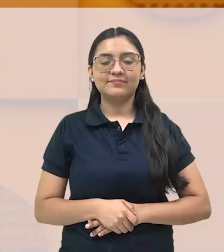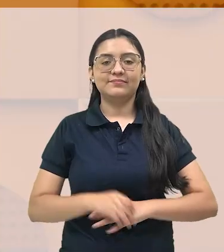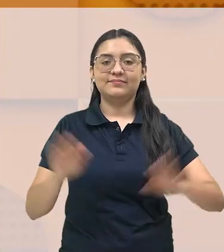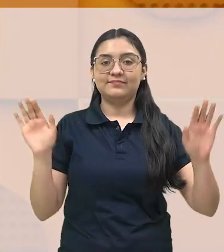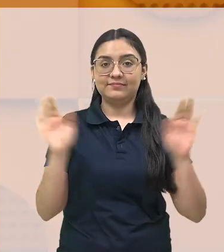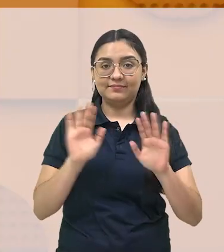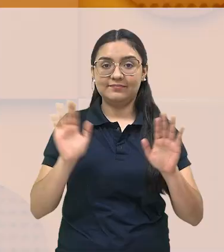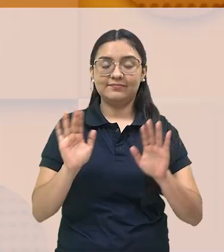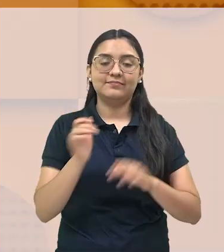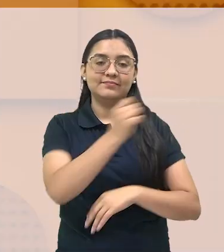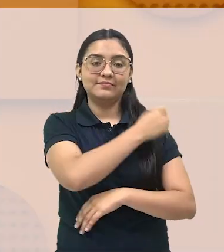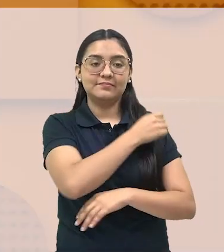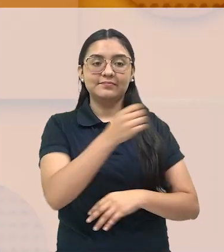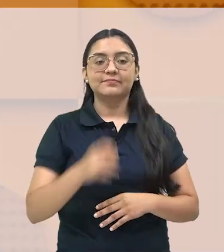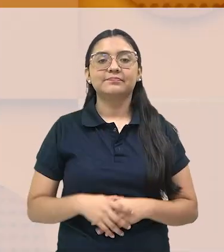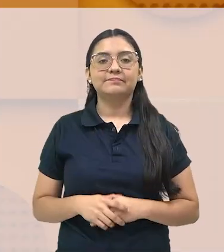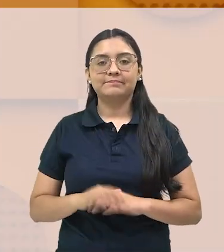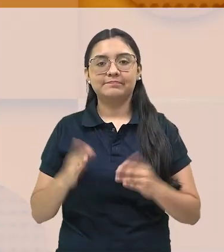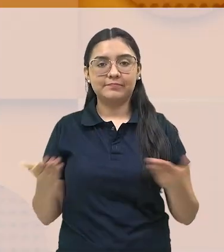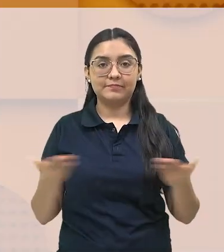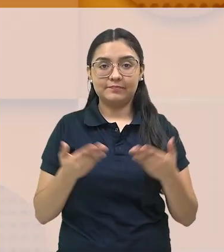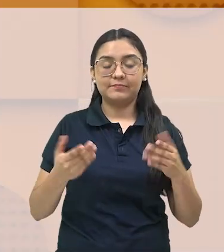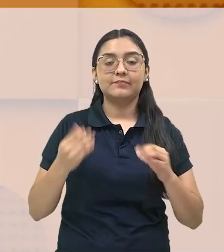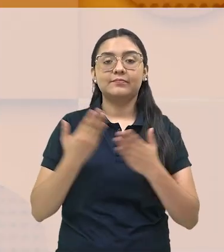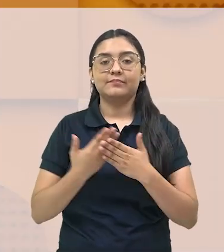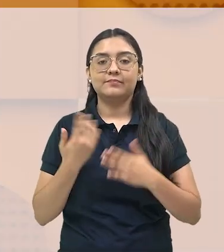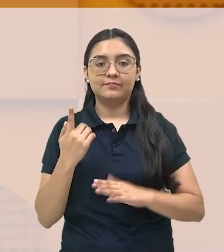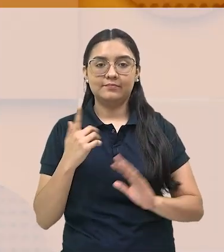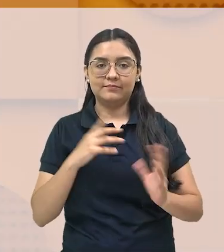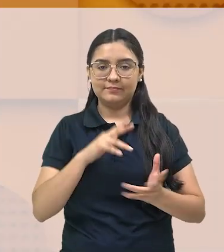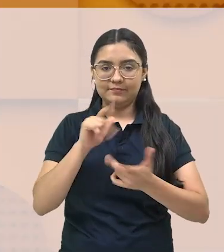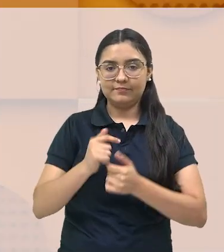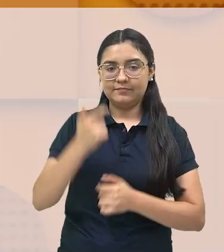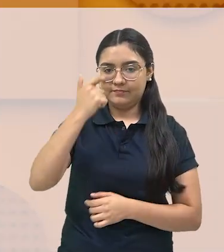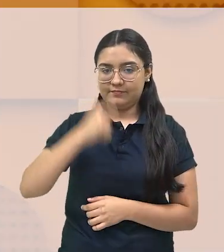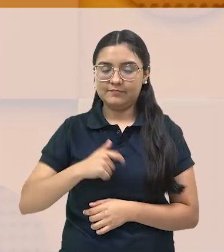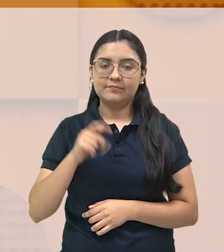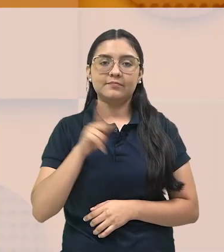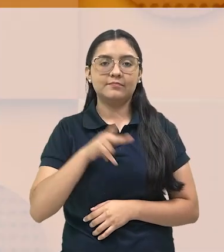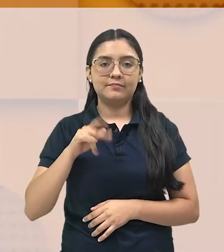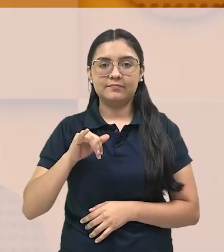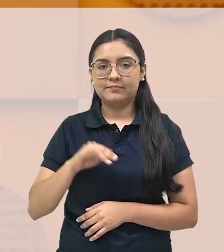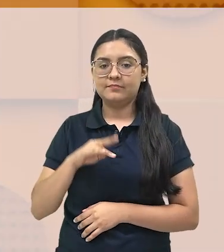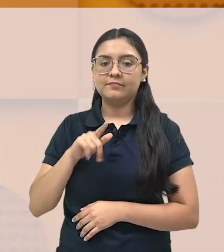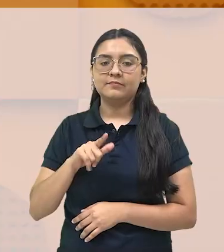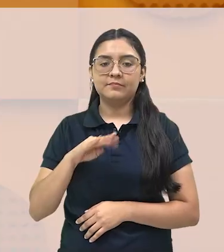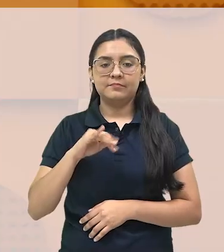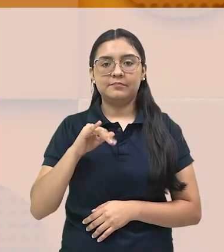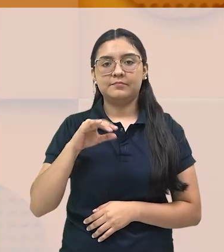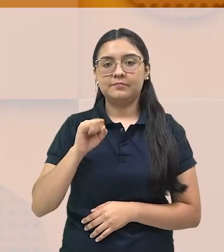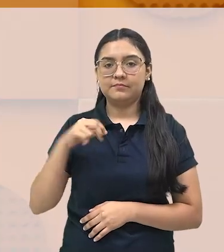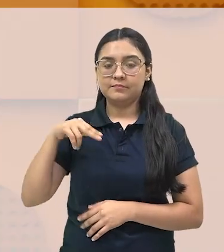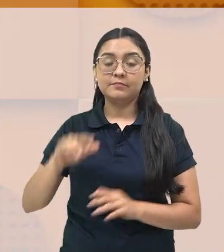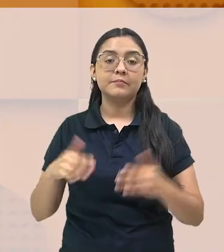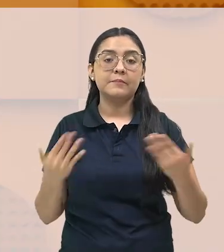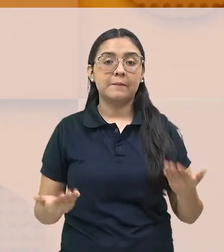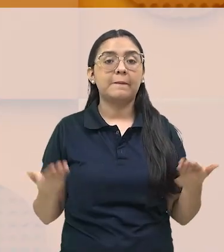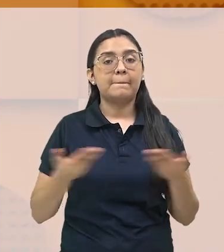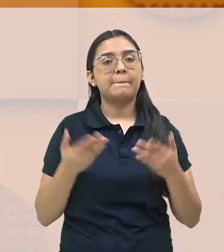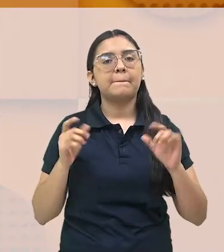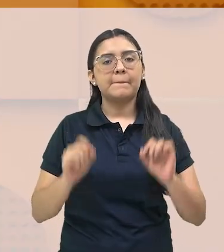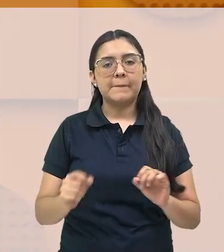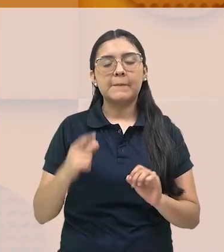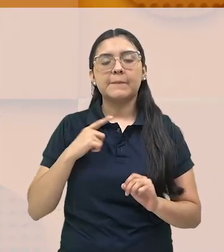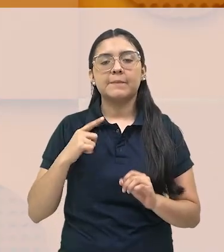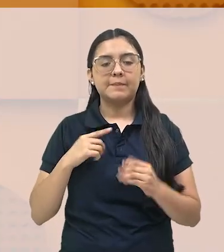Galerinha do oitavo ano! Estamos de volta para mais uma aula de Geografia. Eu sou o professor Ilson do Nascimento, do componente de Geografia, e eu vou dar